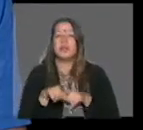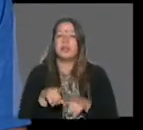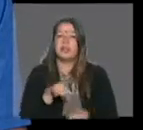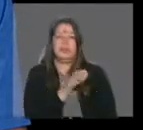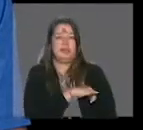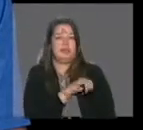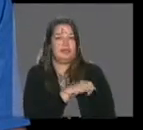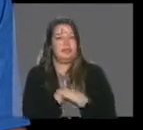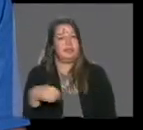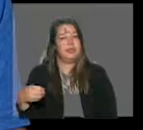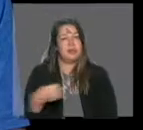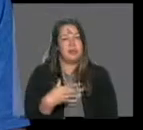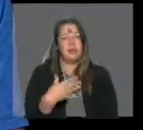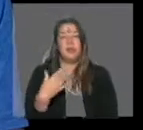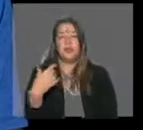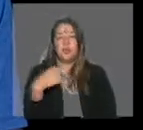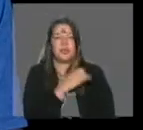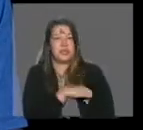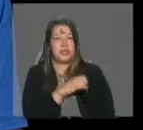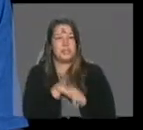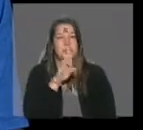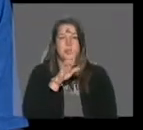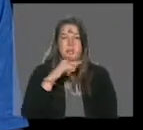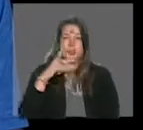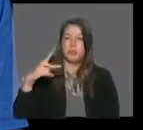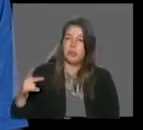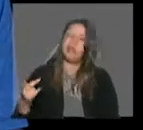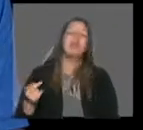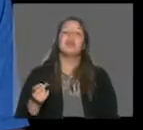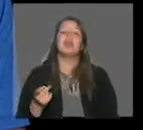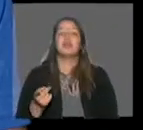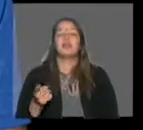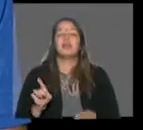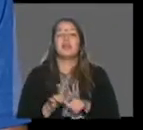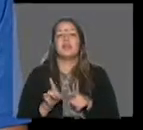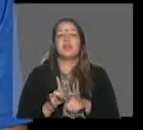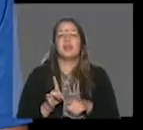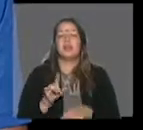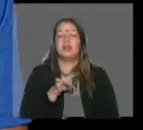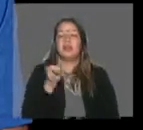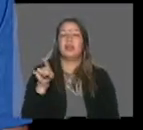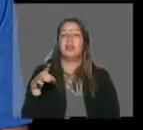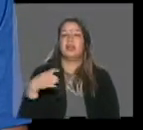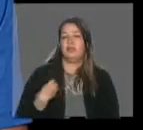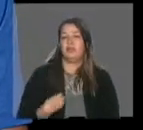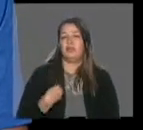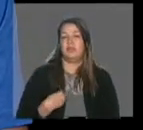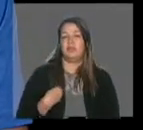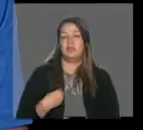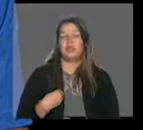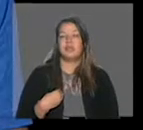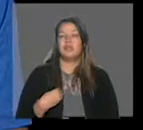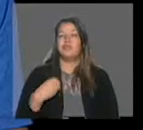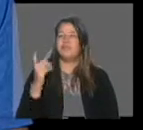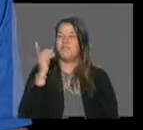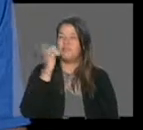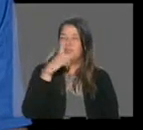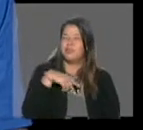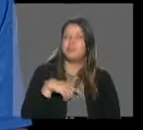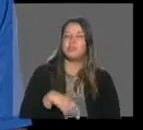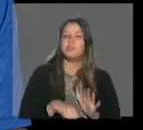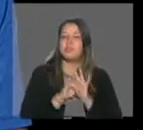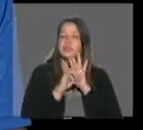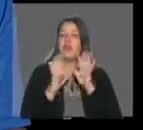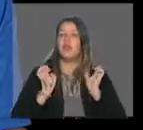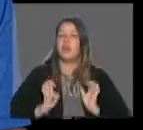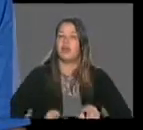Rio de Janeiro contemporâneo, o Rio de Janeiro das UPPs, o Rio de Janeiro que está vivendo uma crise